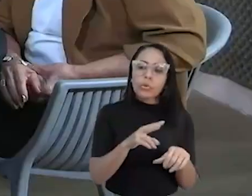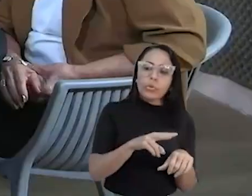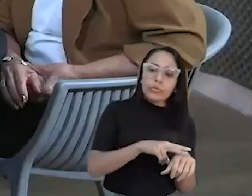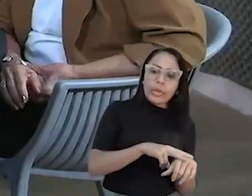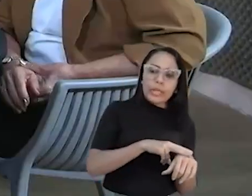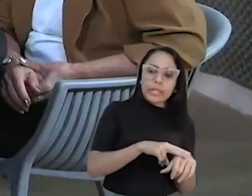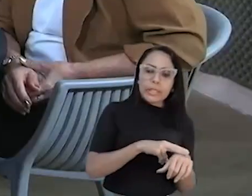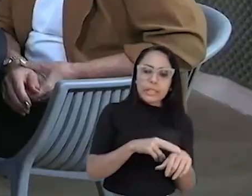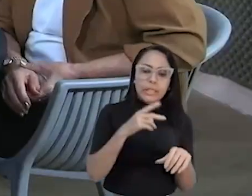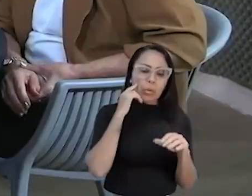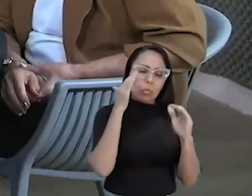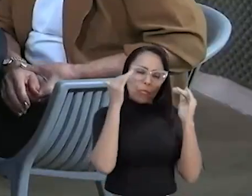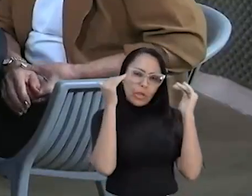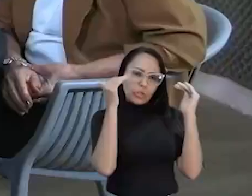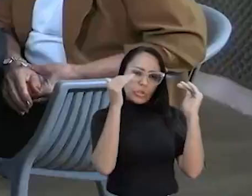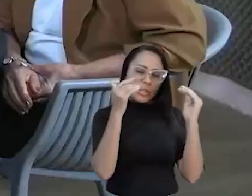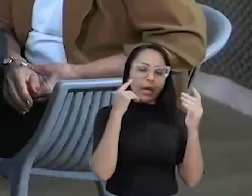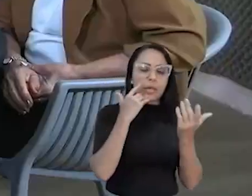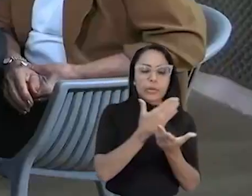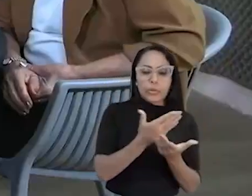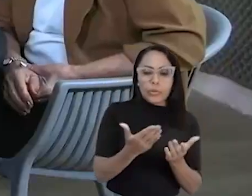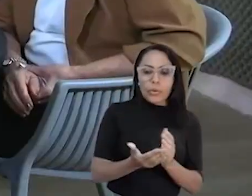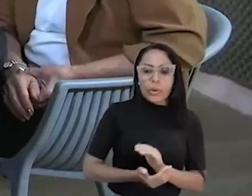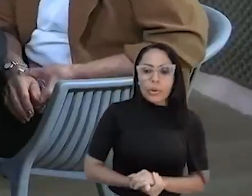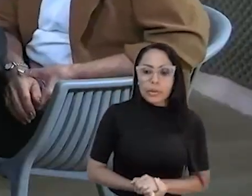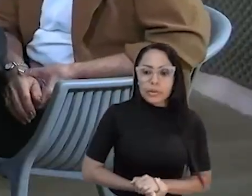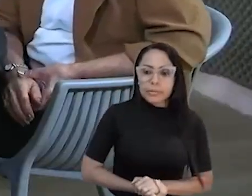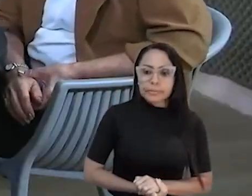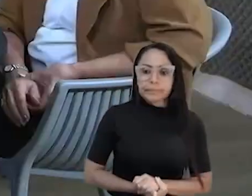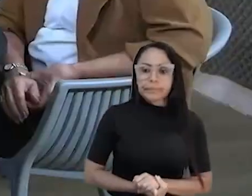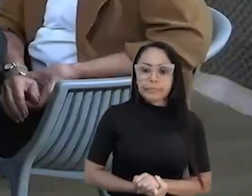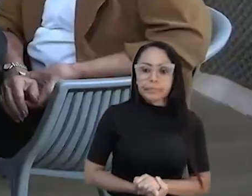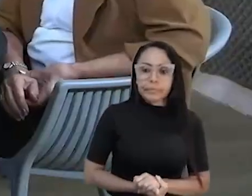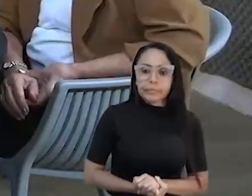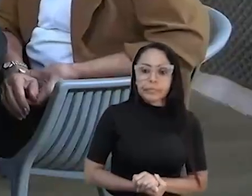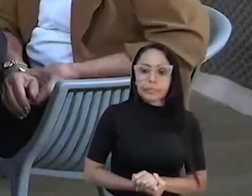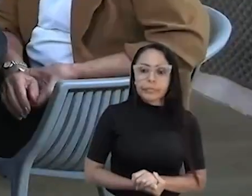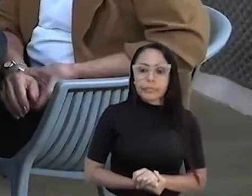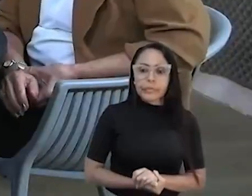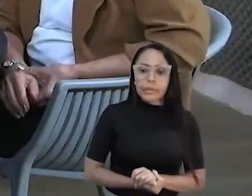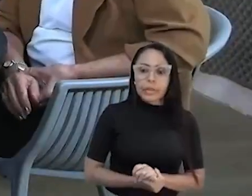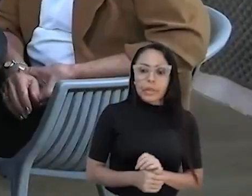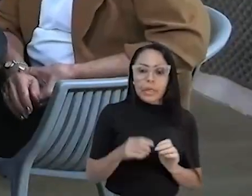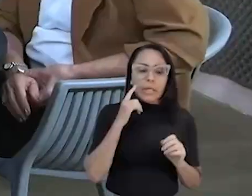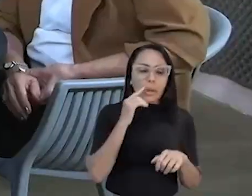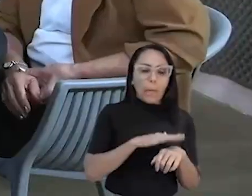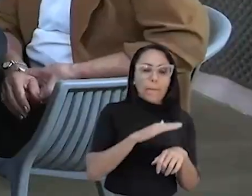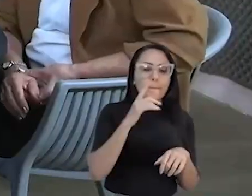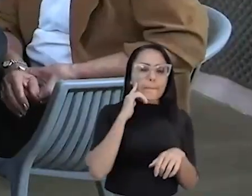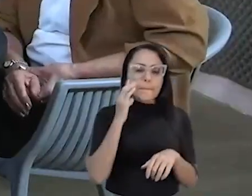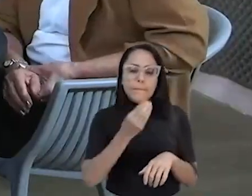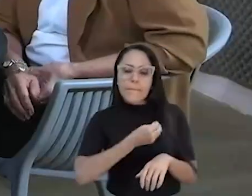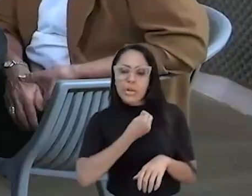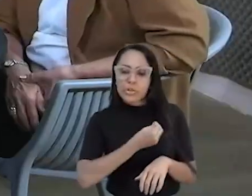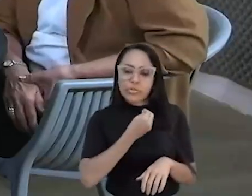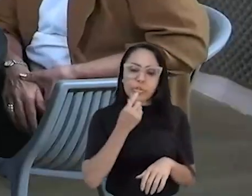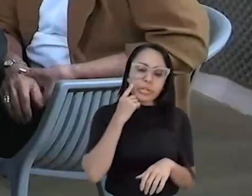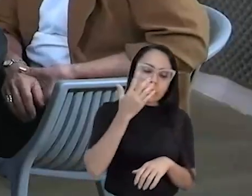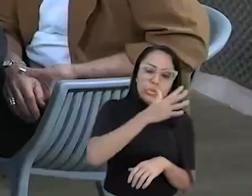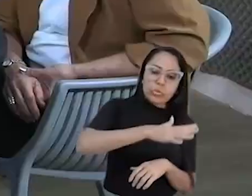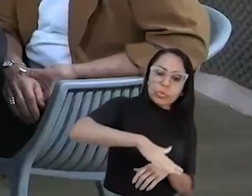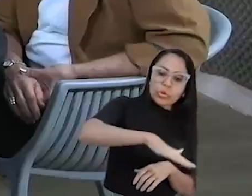verde sintético, né? Assim, as plantas de plástico, né? As flores de plástico que não morrem. Então, assim, mas isso para deixar o